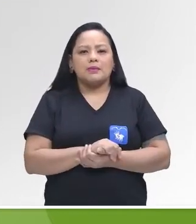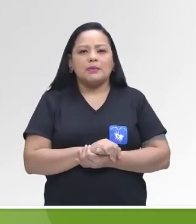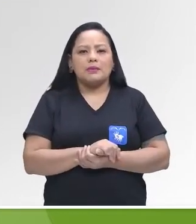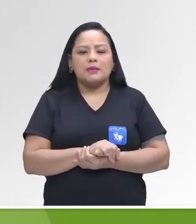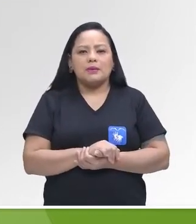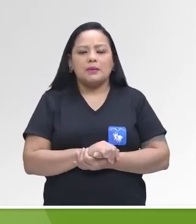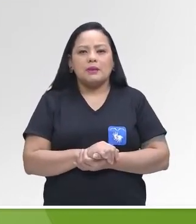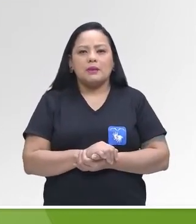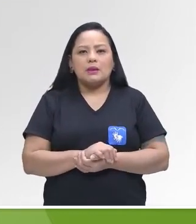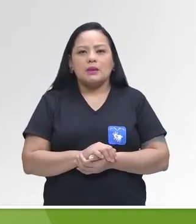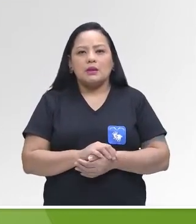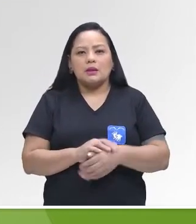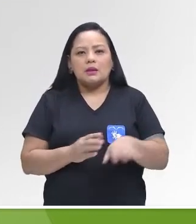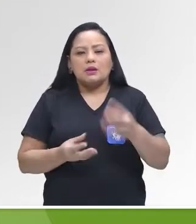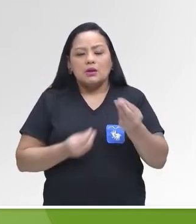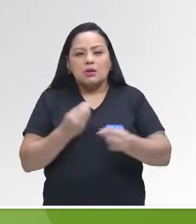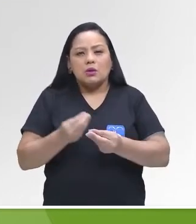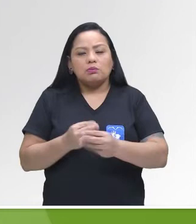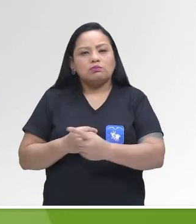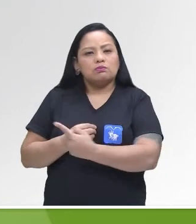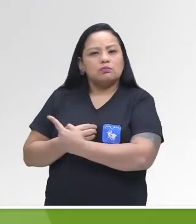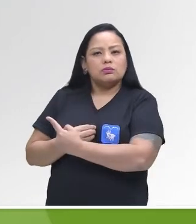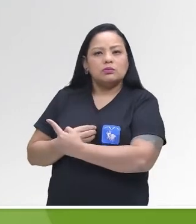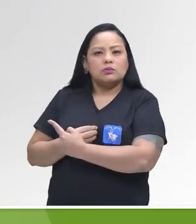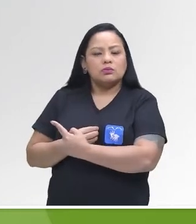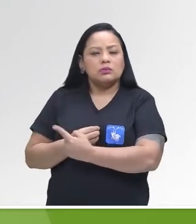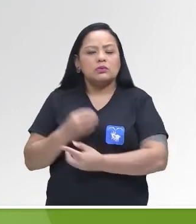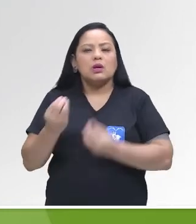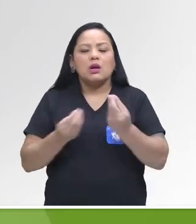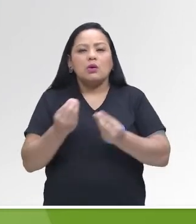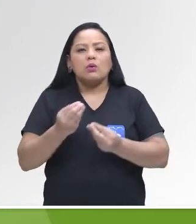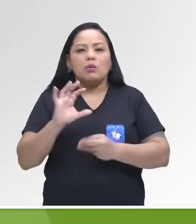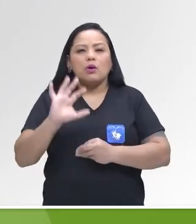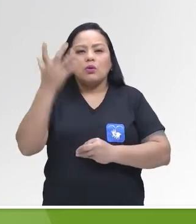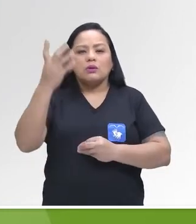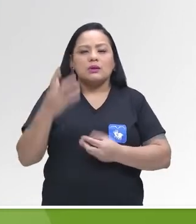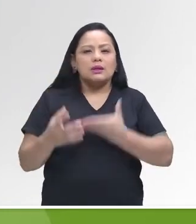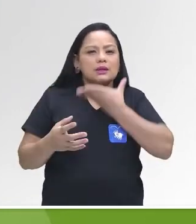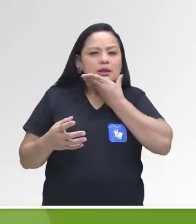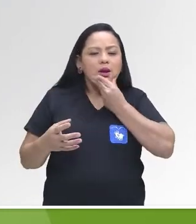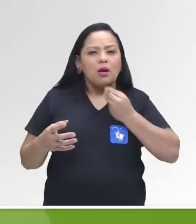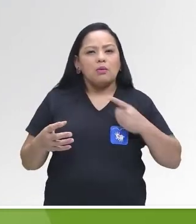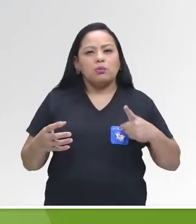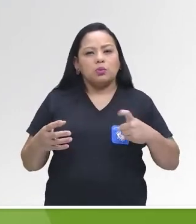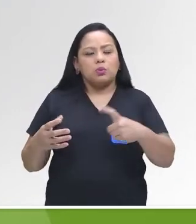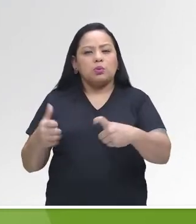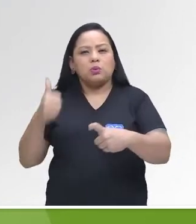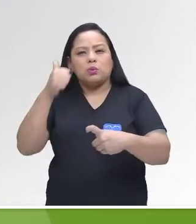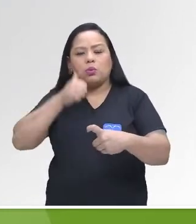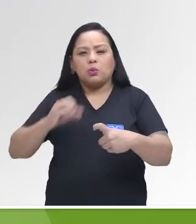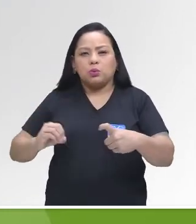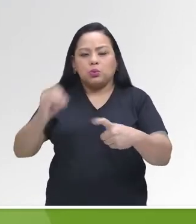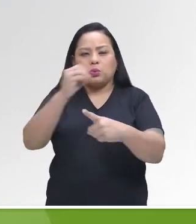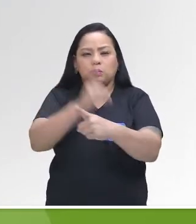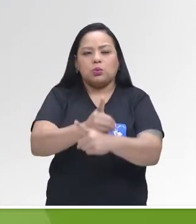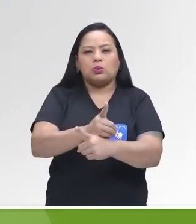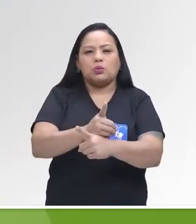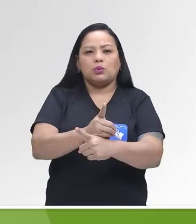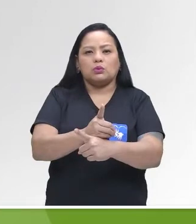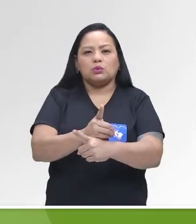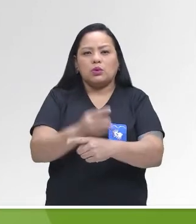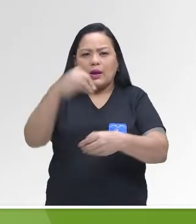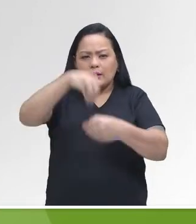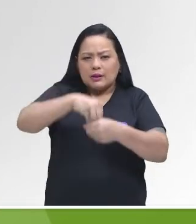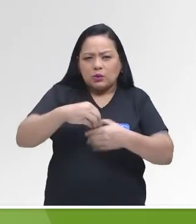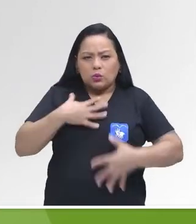cima da fêmea, e aí o que vai acontecer é que a fecundação vai ser externa, vai acontecer fora do corpo da fêmea.